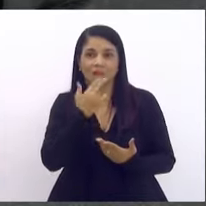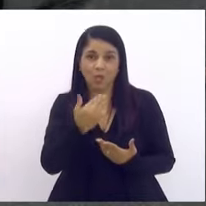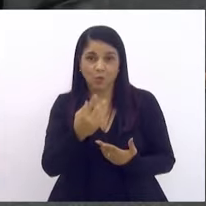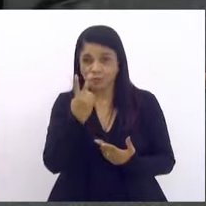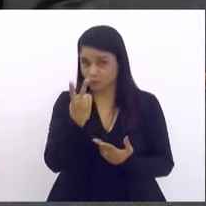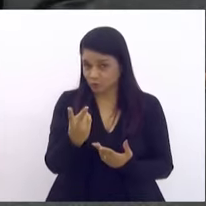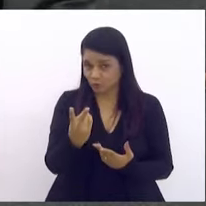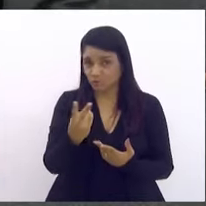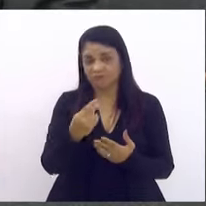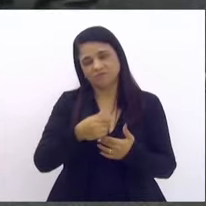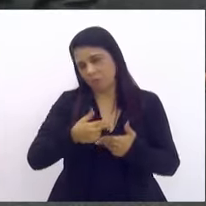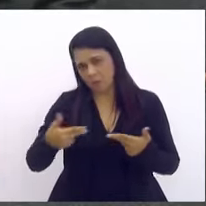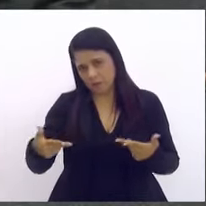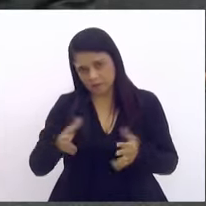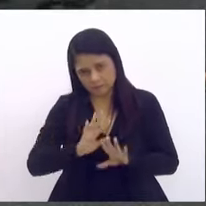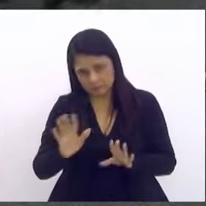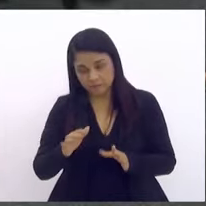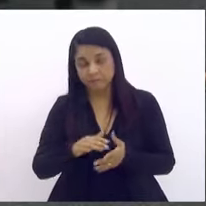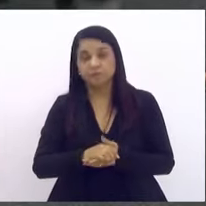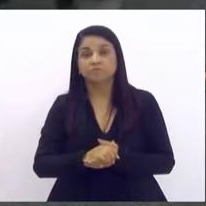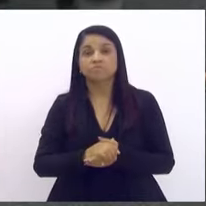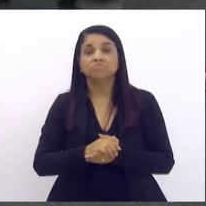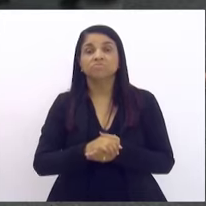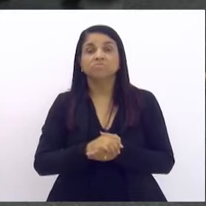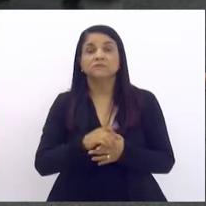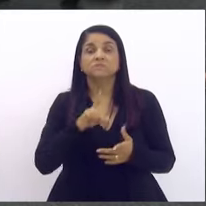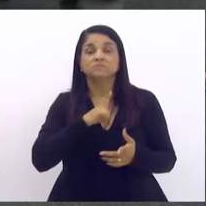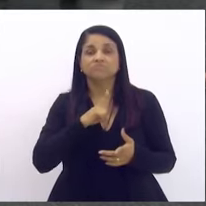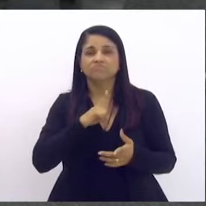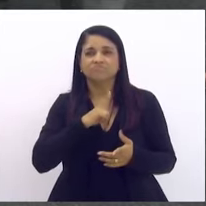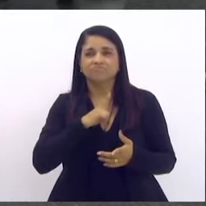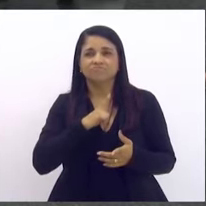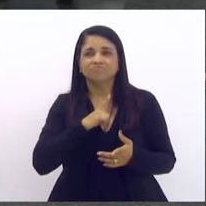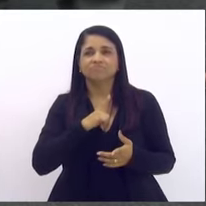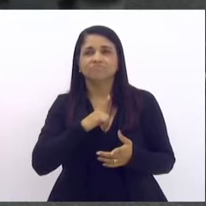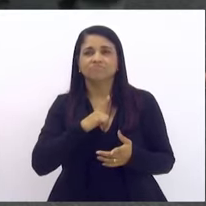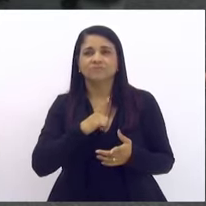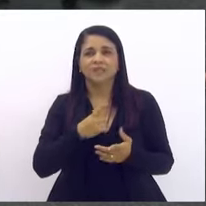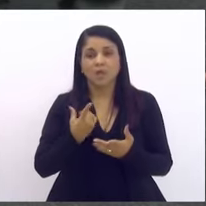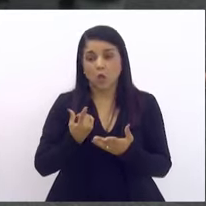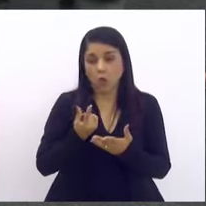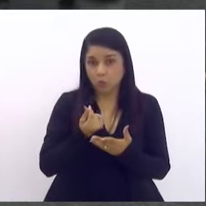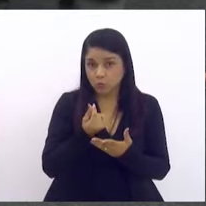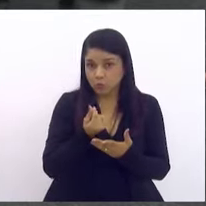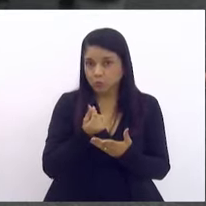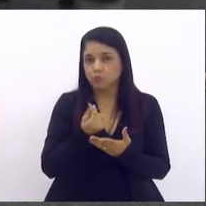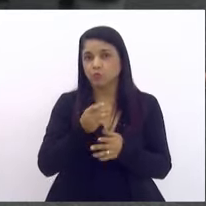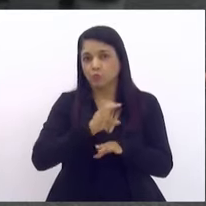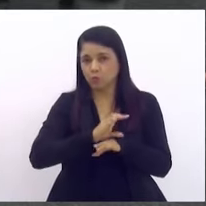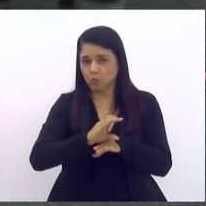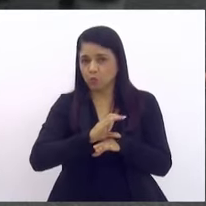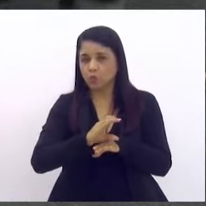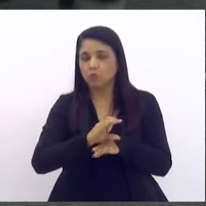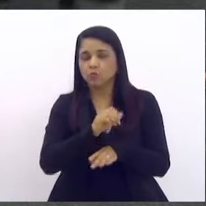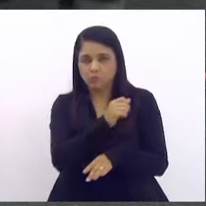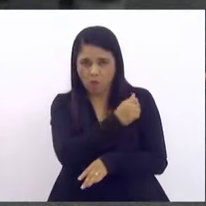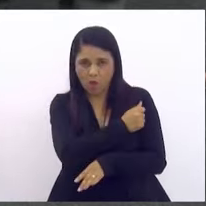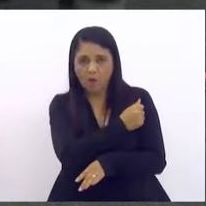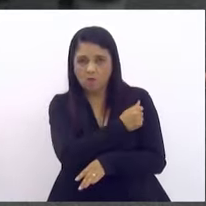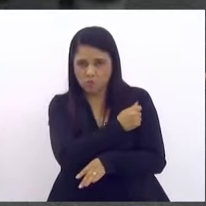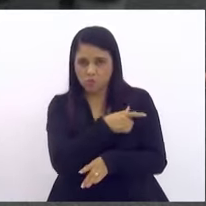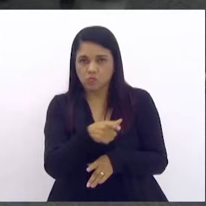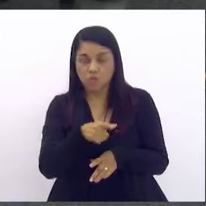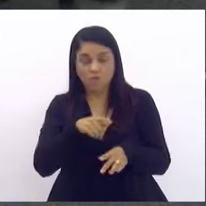custo porque as traduções juramentadas são são muito custosas as e os alunos é